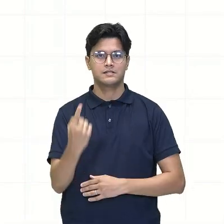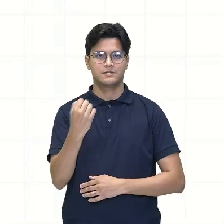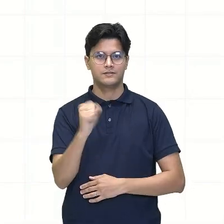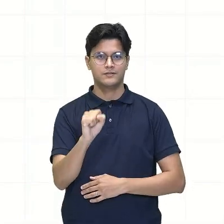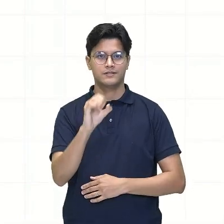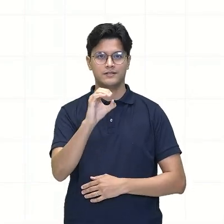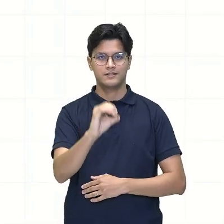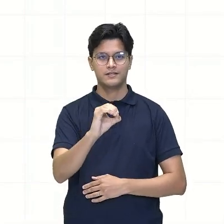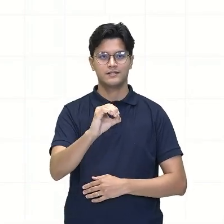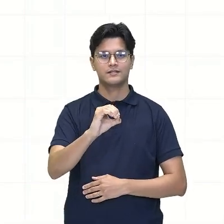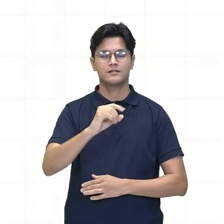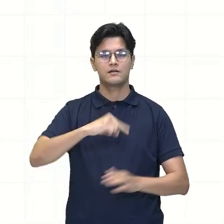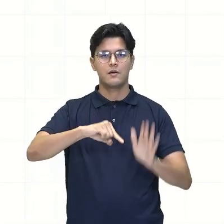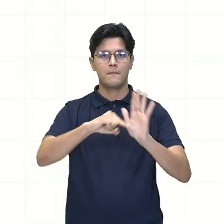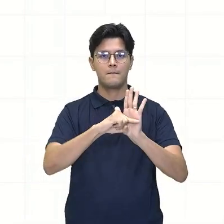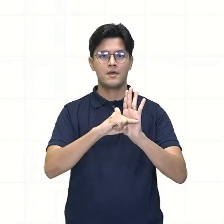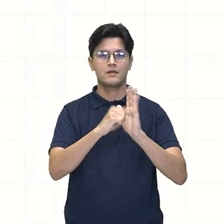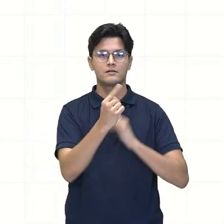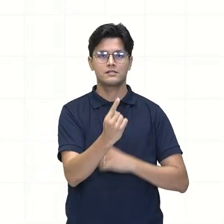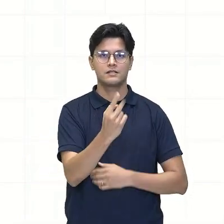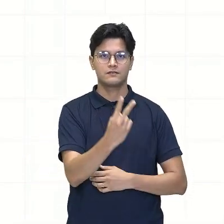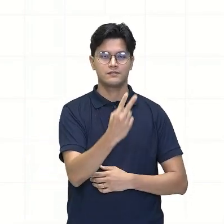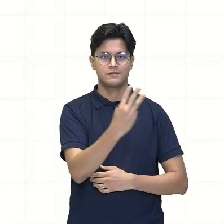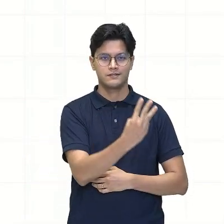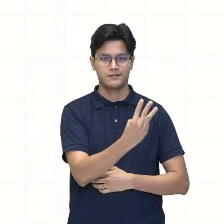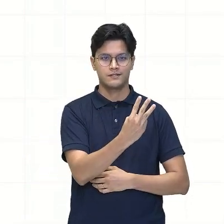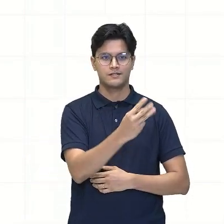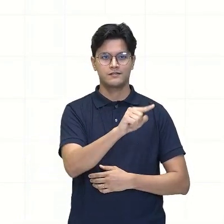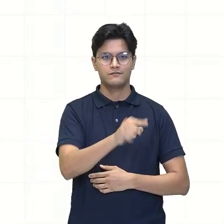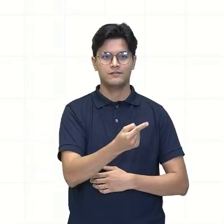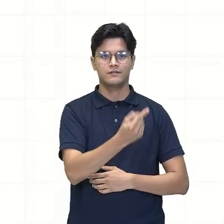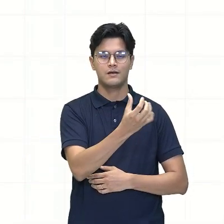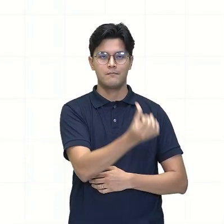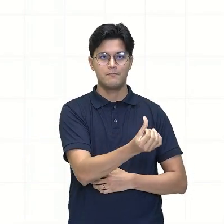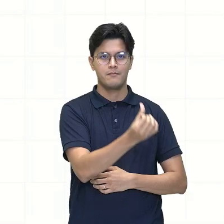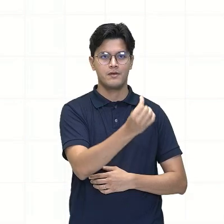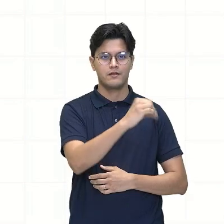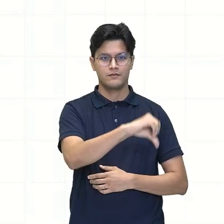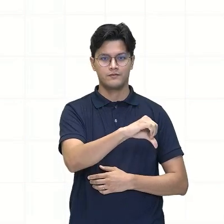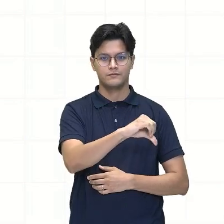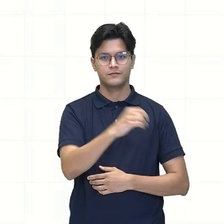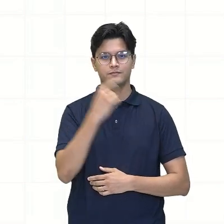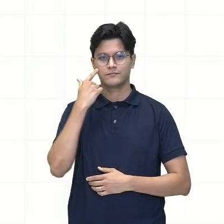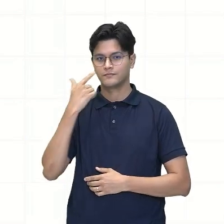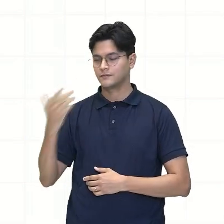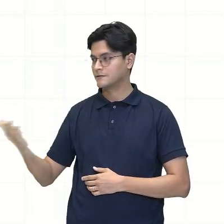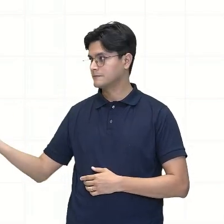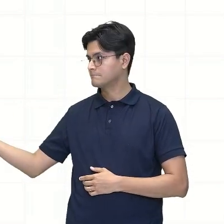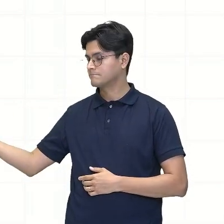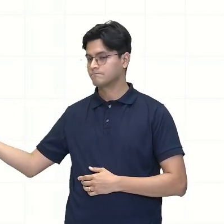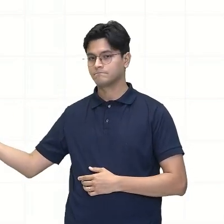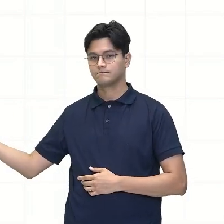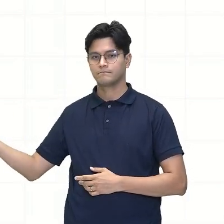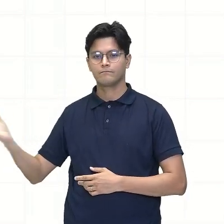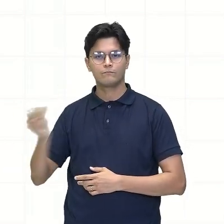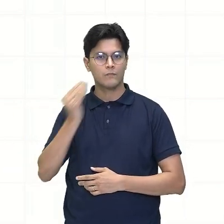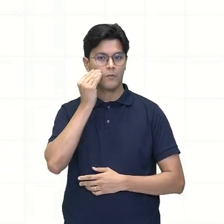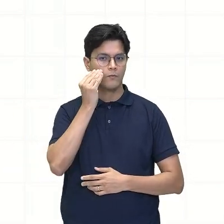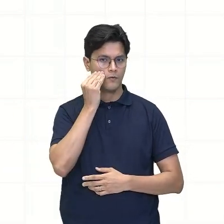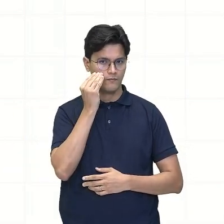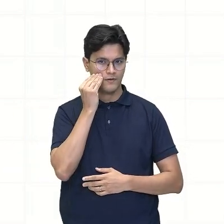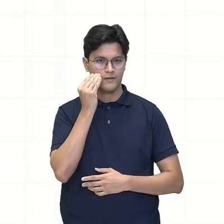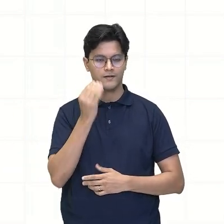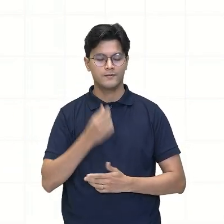180 menos 123,69. Vamos verificar